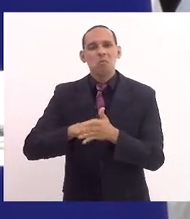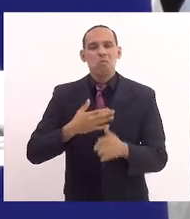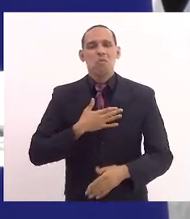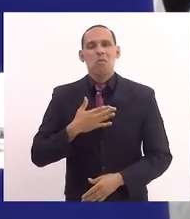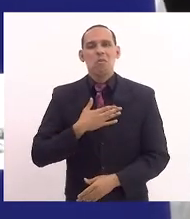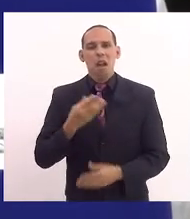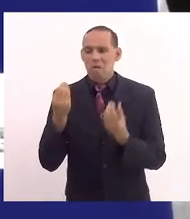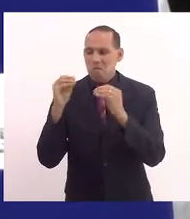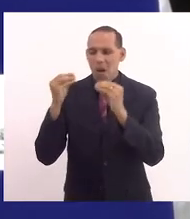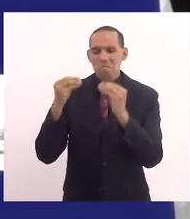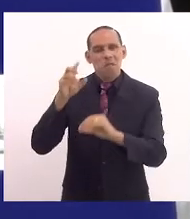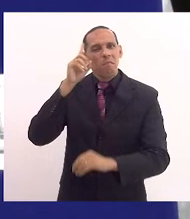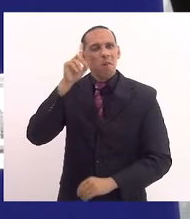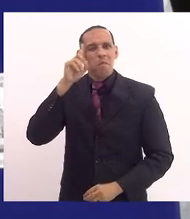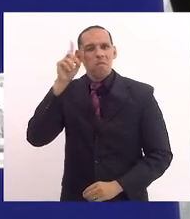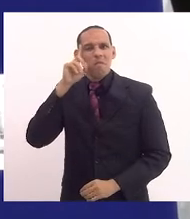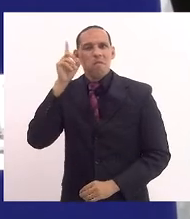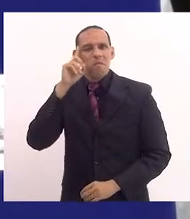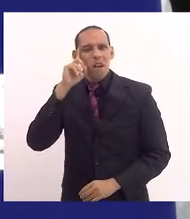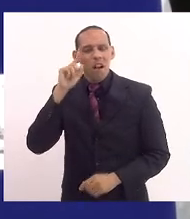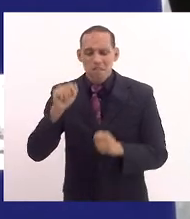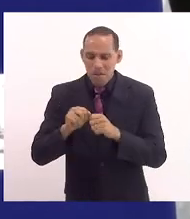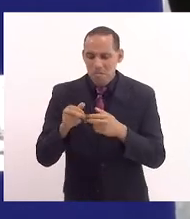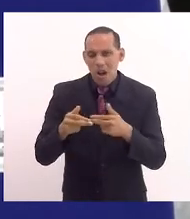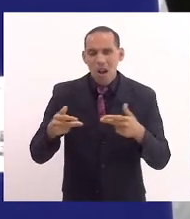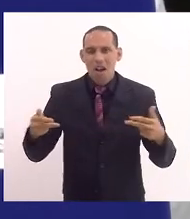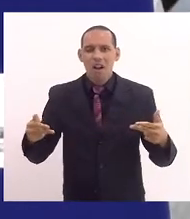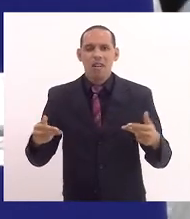postava todo dia, e fazia, acontecia.